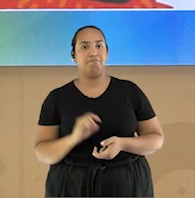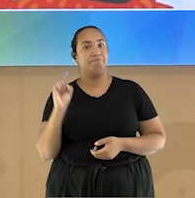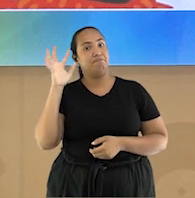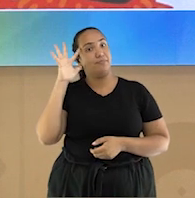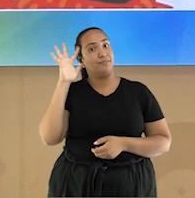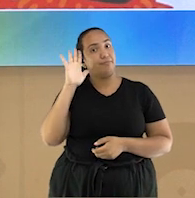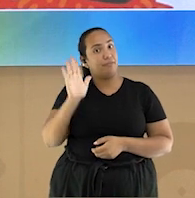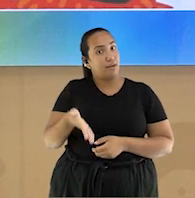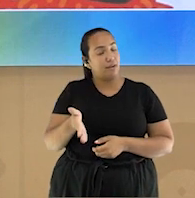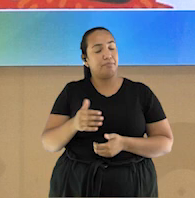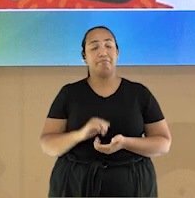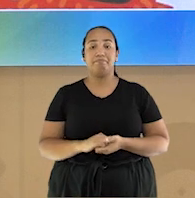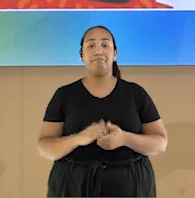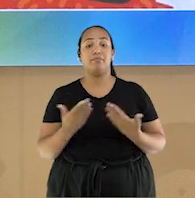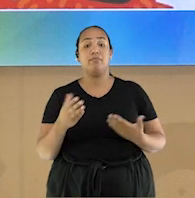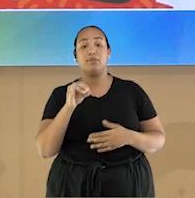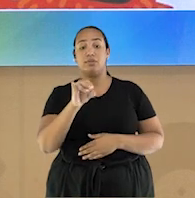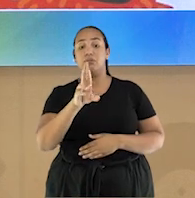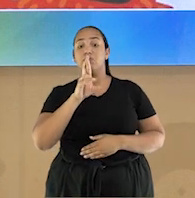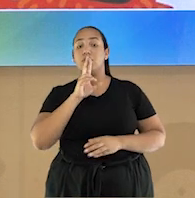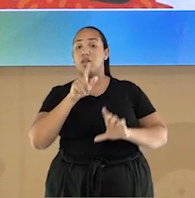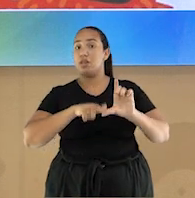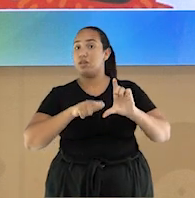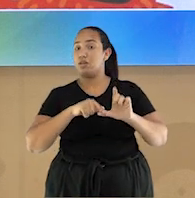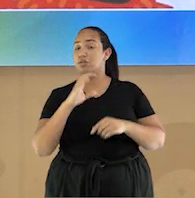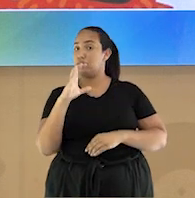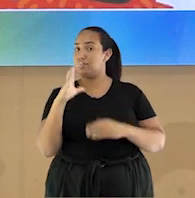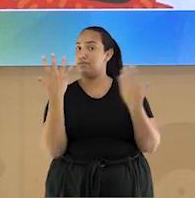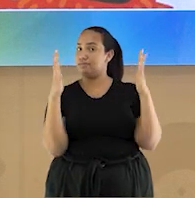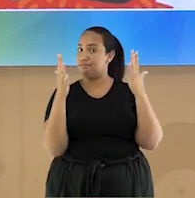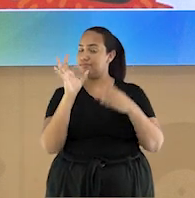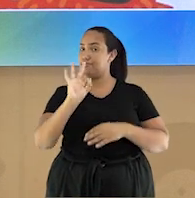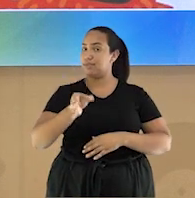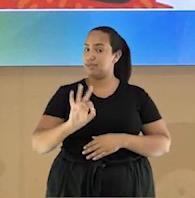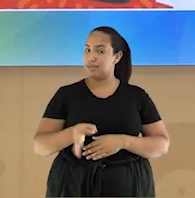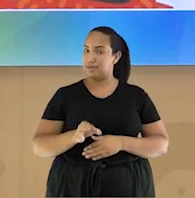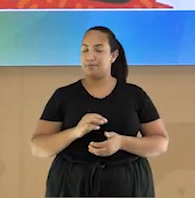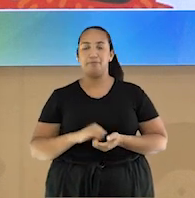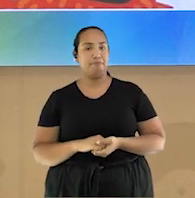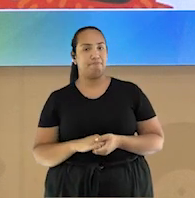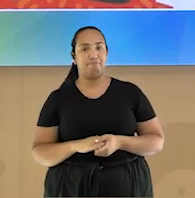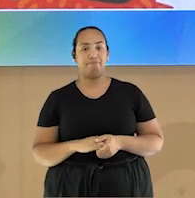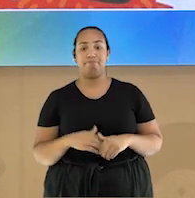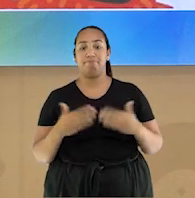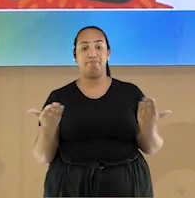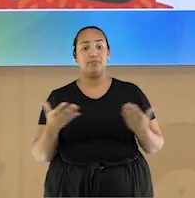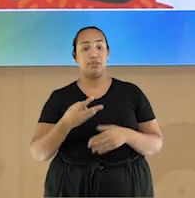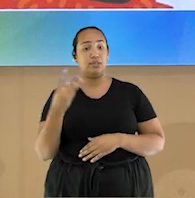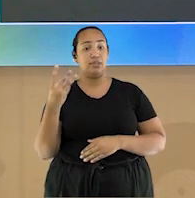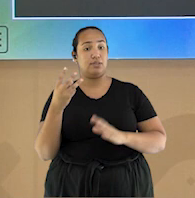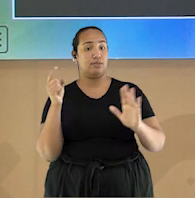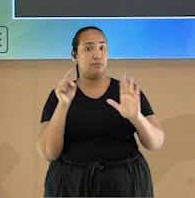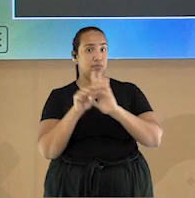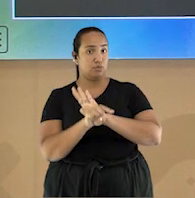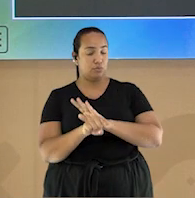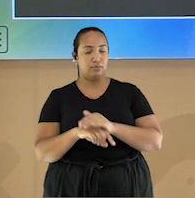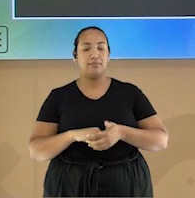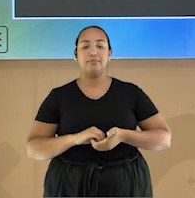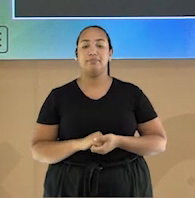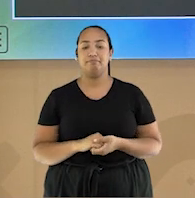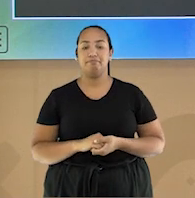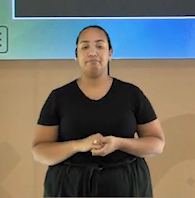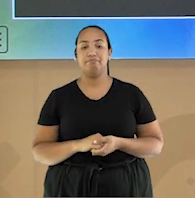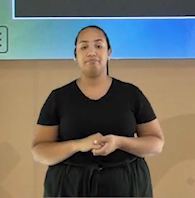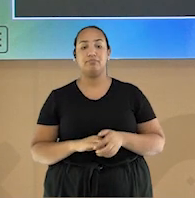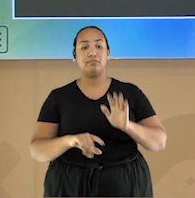Pensou? Bem, quem falou a opção C acertou. Vamos para a terceira pergunta. A